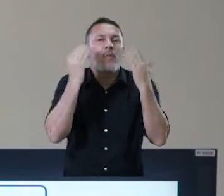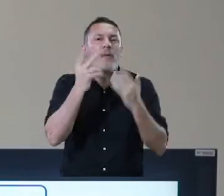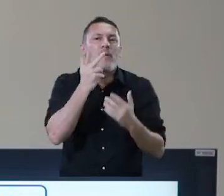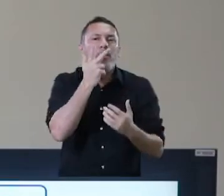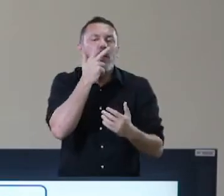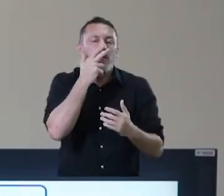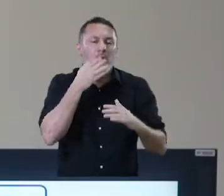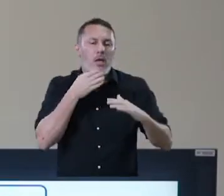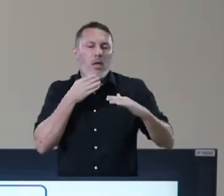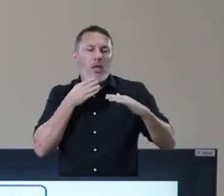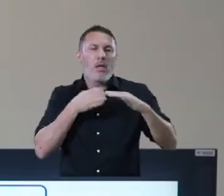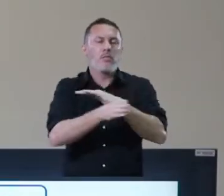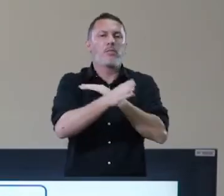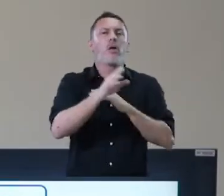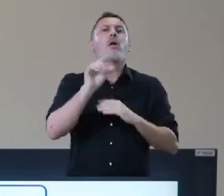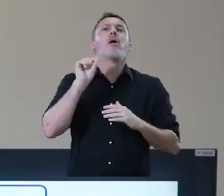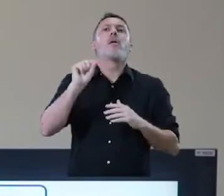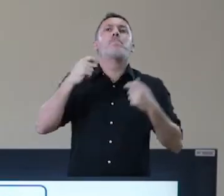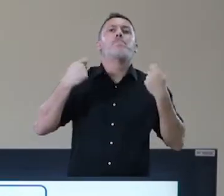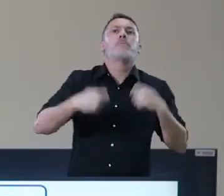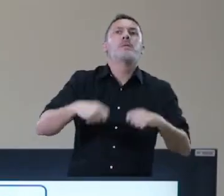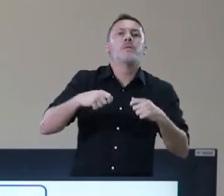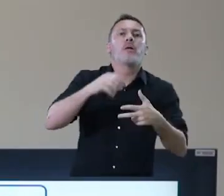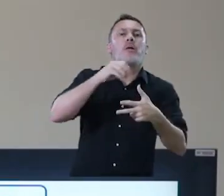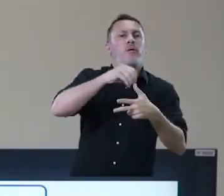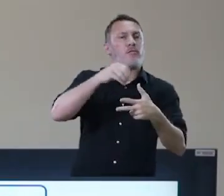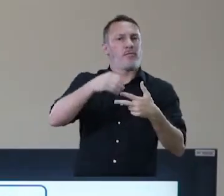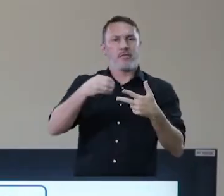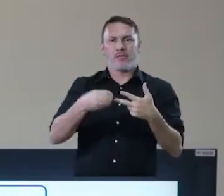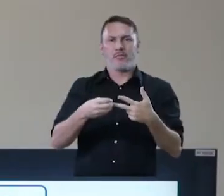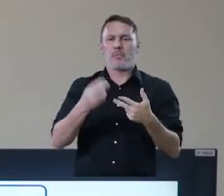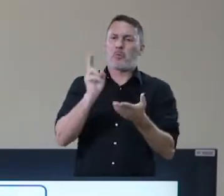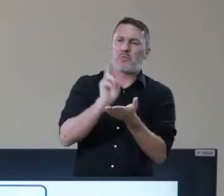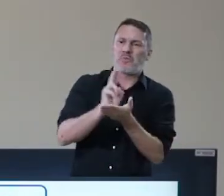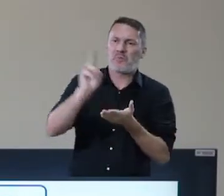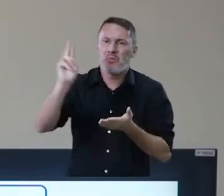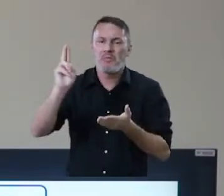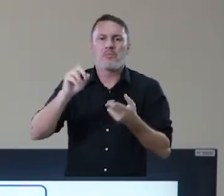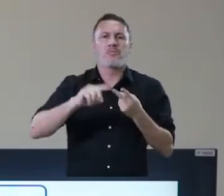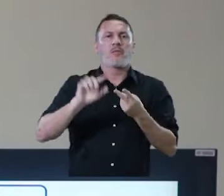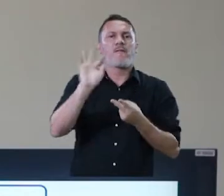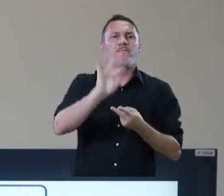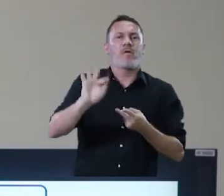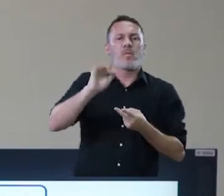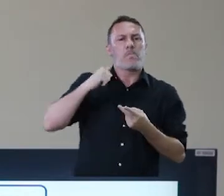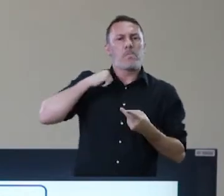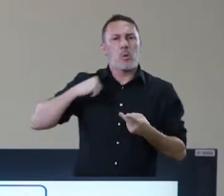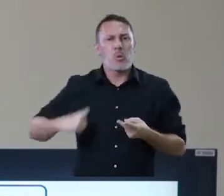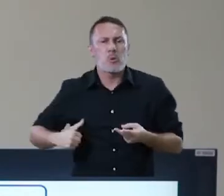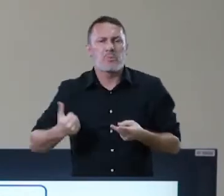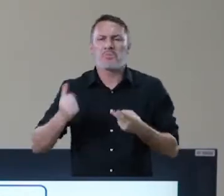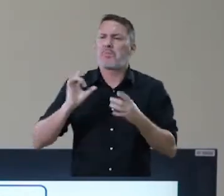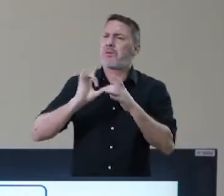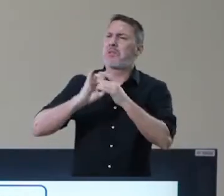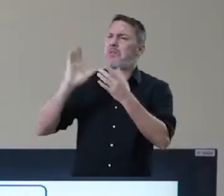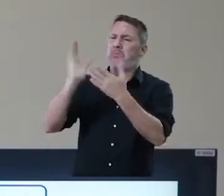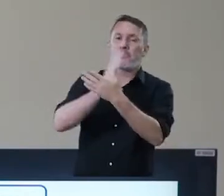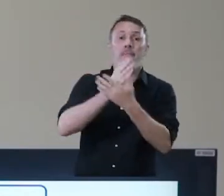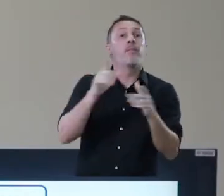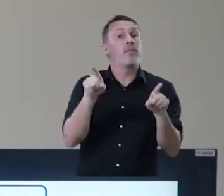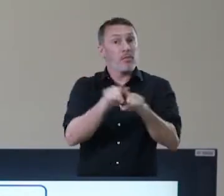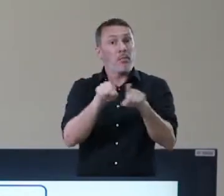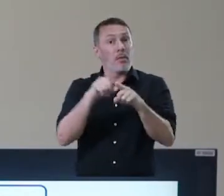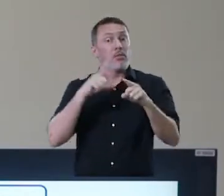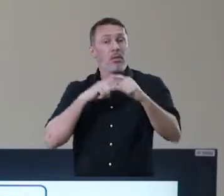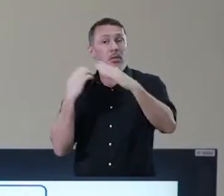para entrar na faculdade. Universidade, faculdades com bolsas, não importa, né?